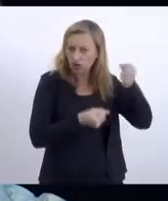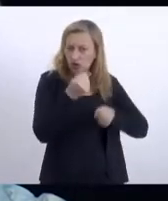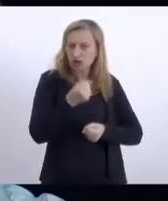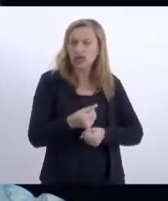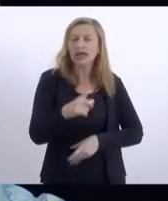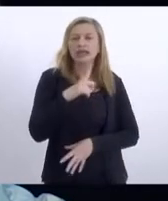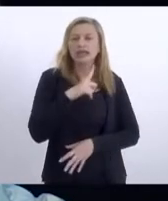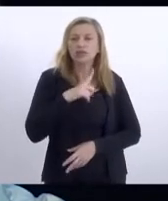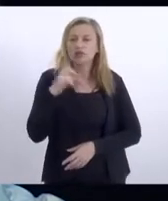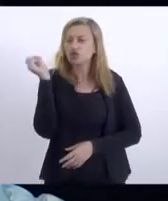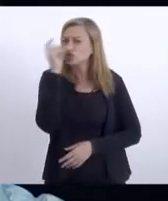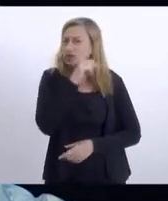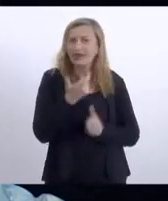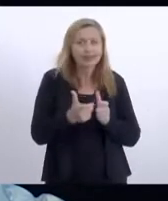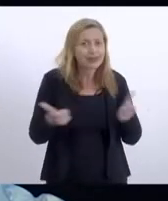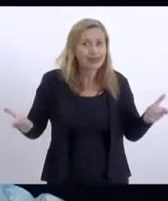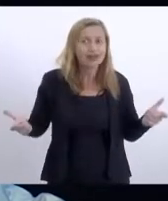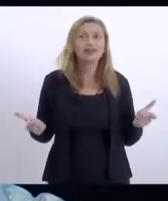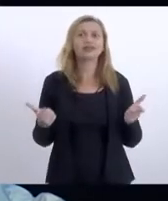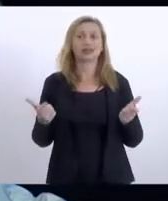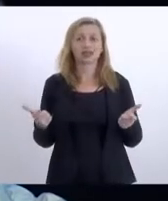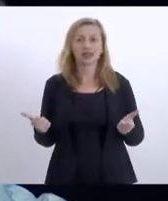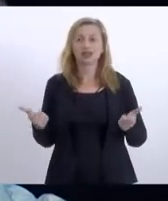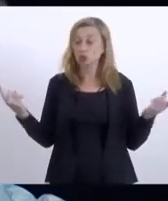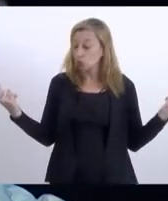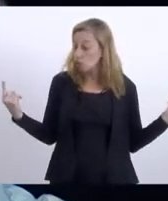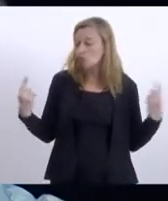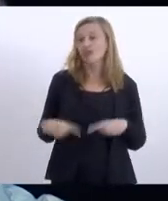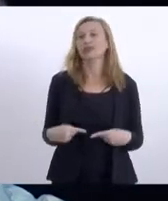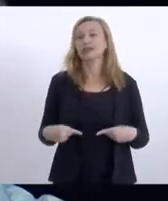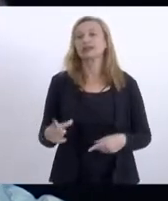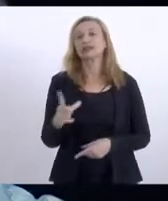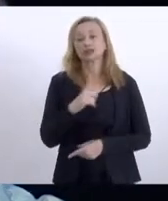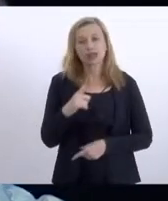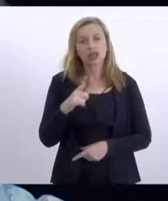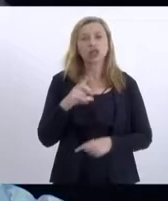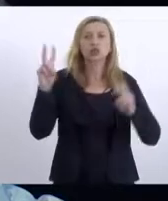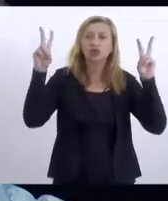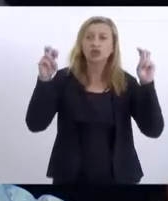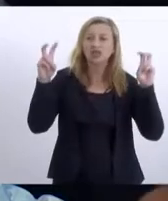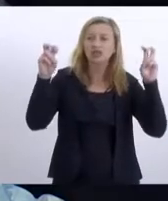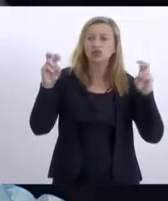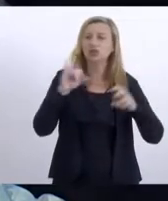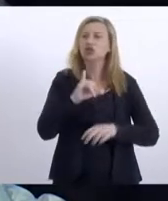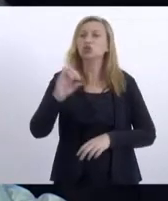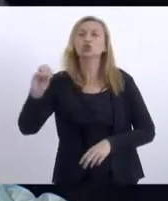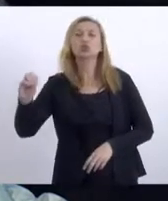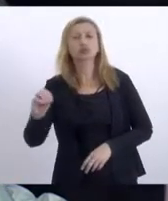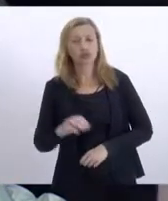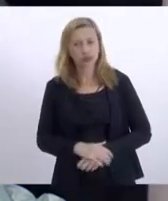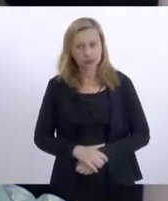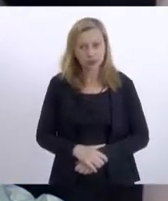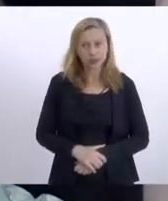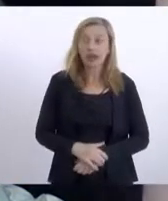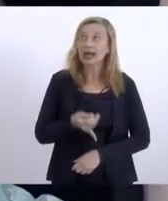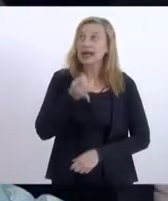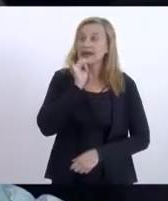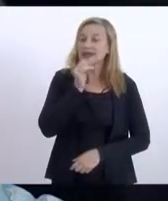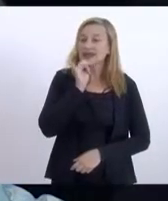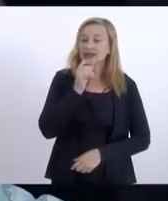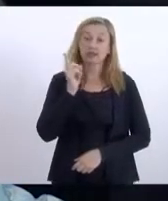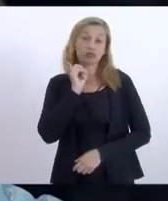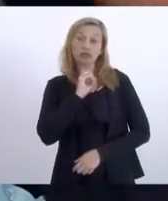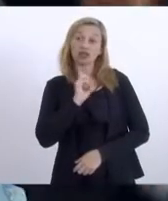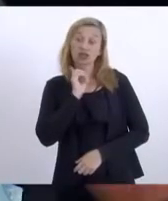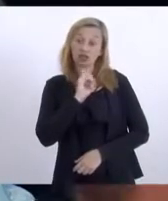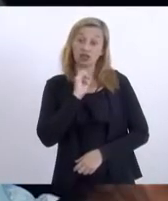nós temos uma dificuldade muito grande de sermos competitivos na questão dos insumos. Por exemplo, Minas